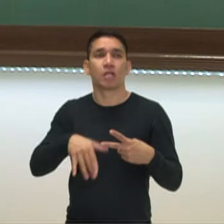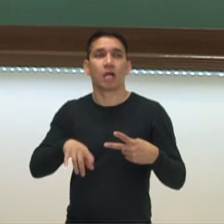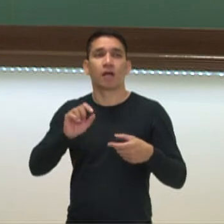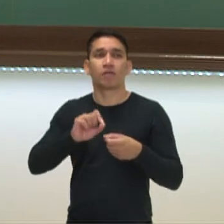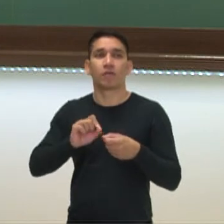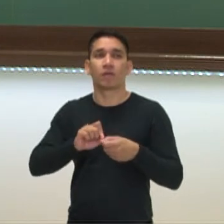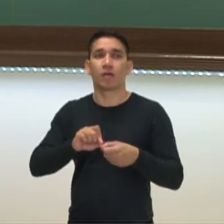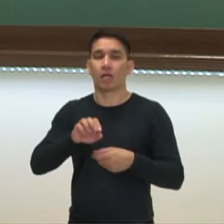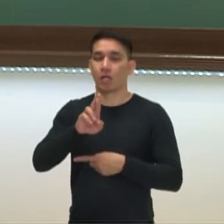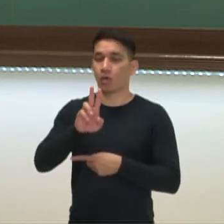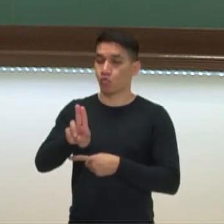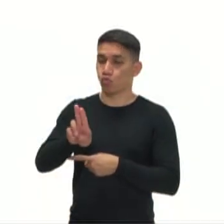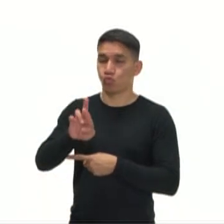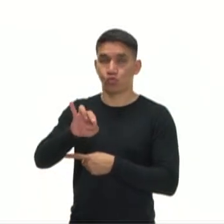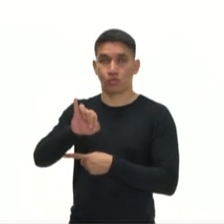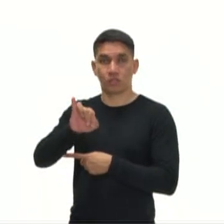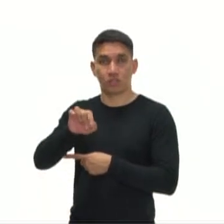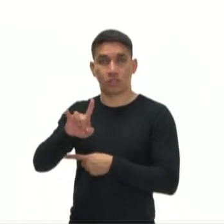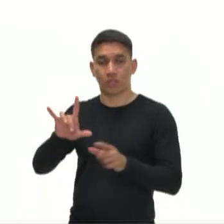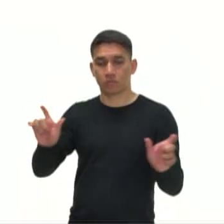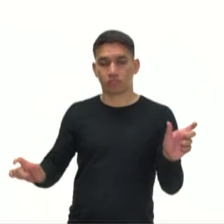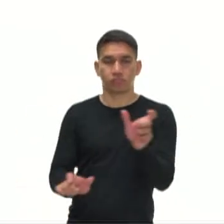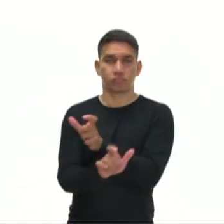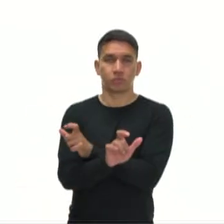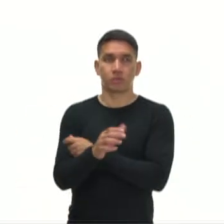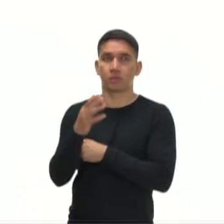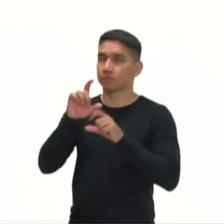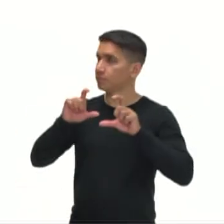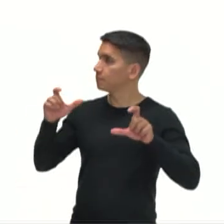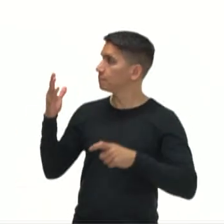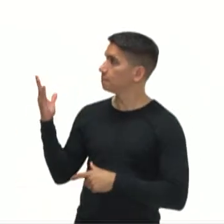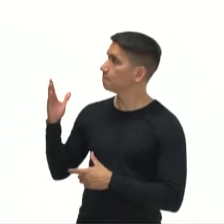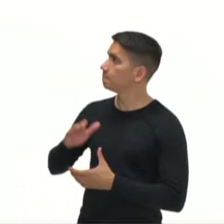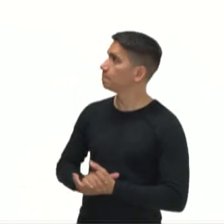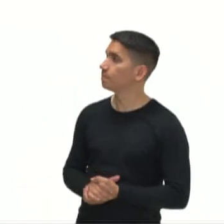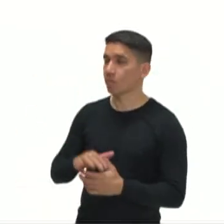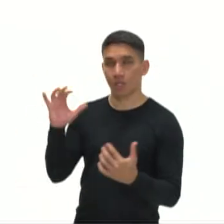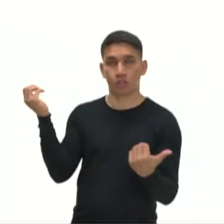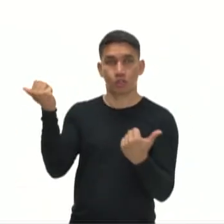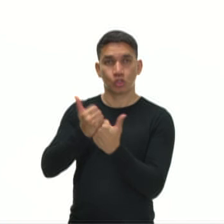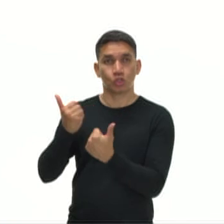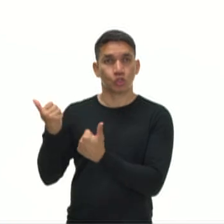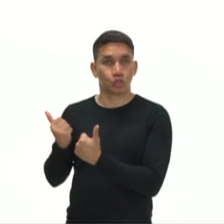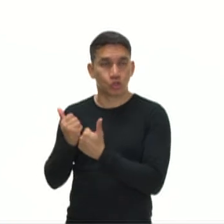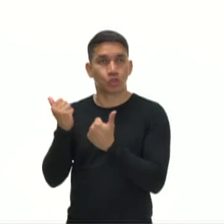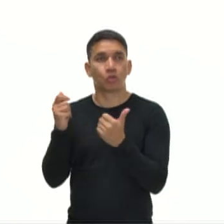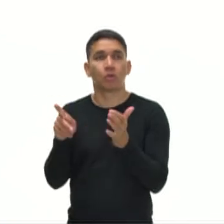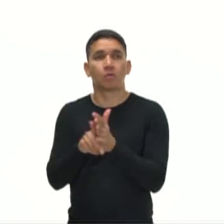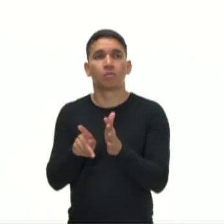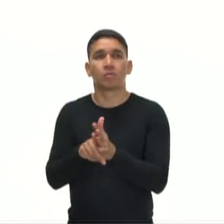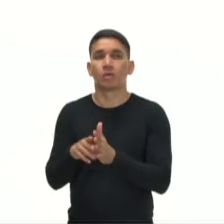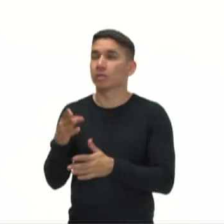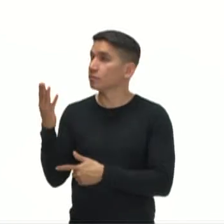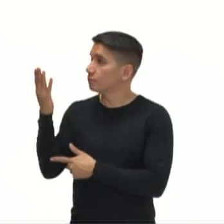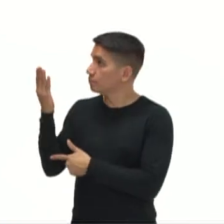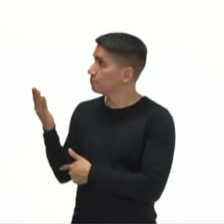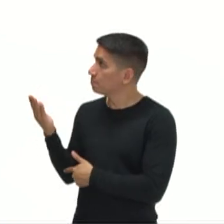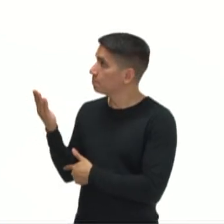URI, R é igual a U sobre I, U é 6 volts, I é 20 miliamperes, milha é 10 elevado a menos